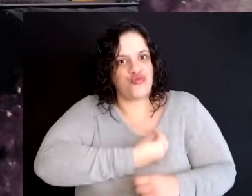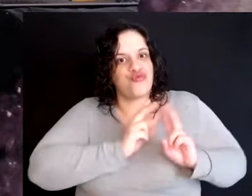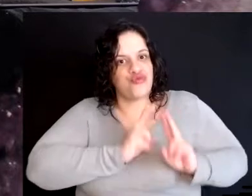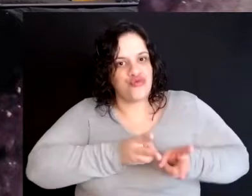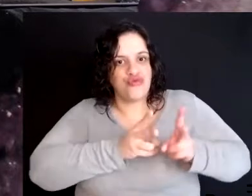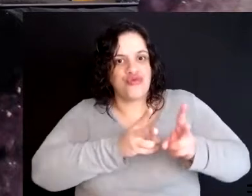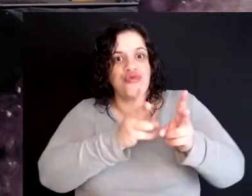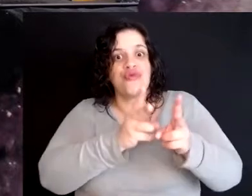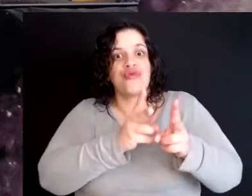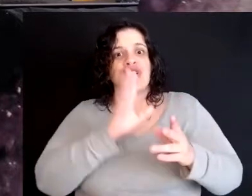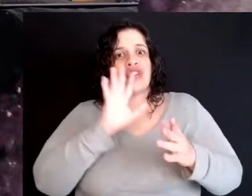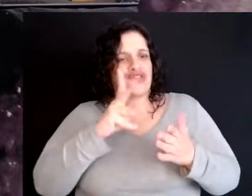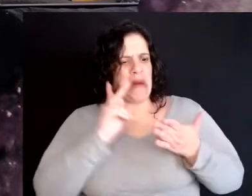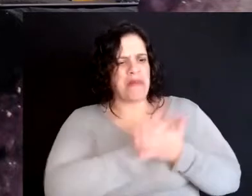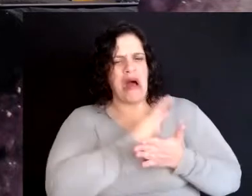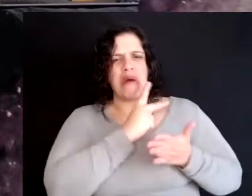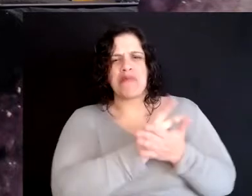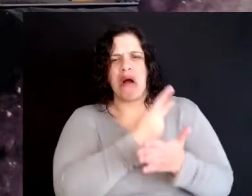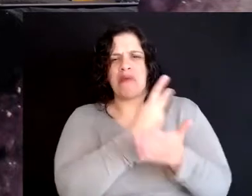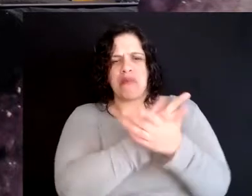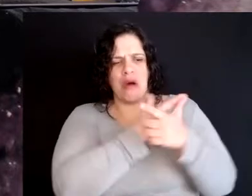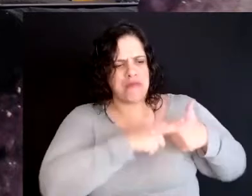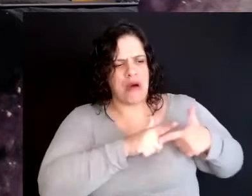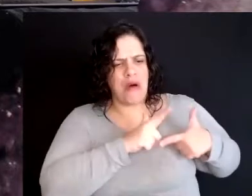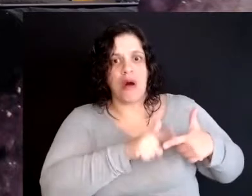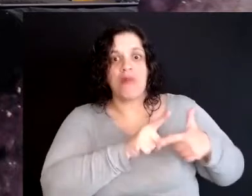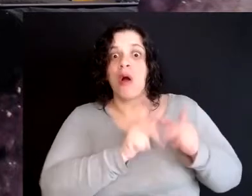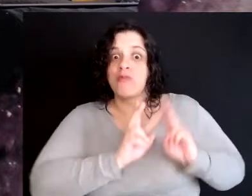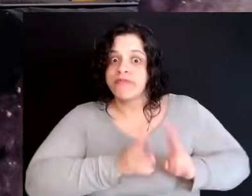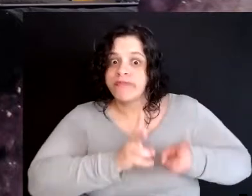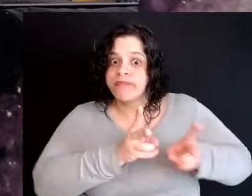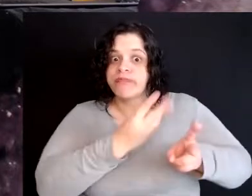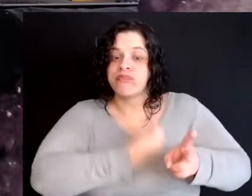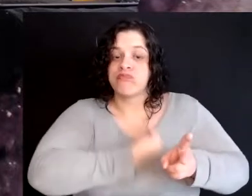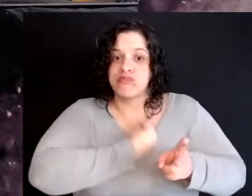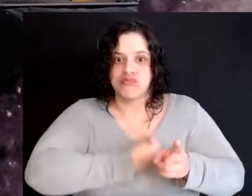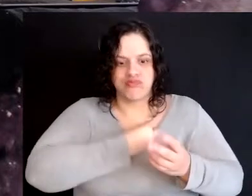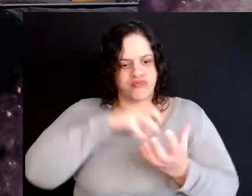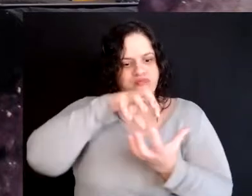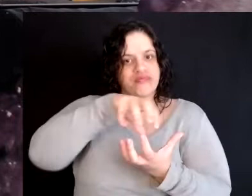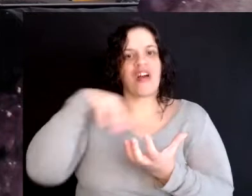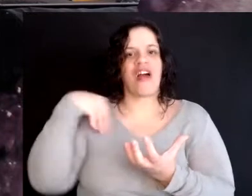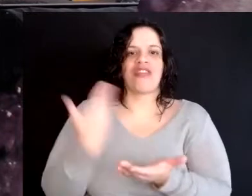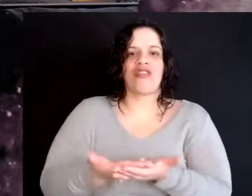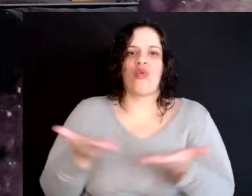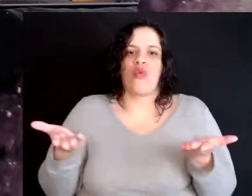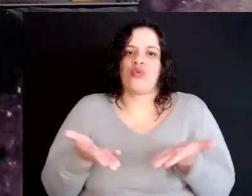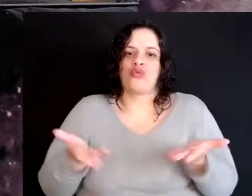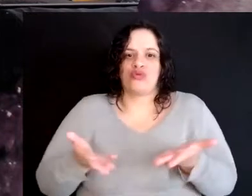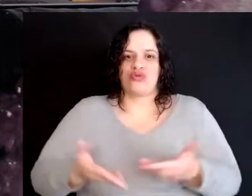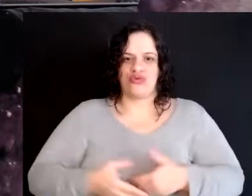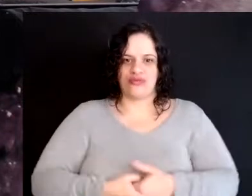sobreviveram a inúmeros obstáculos que chegaram aos dias de hoje.